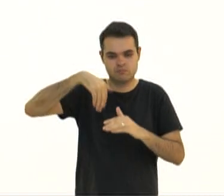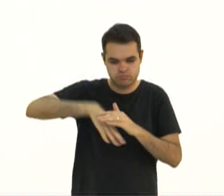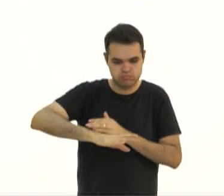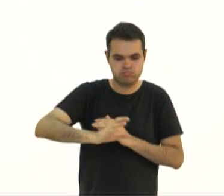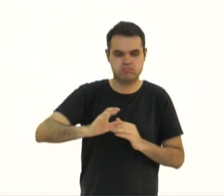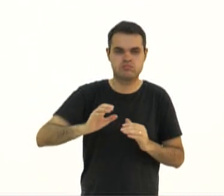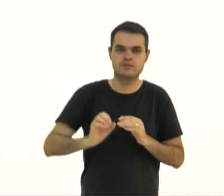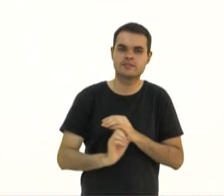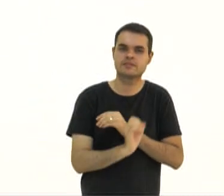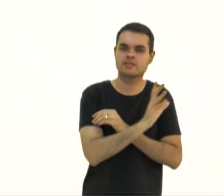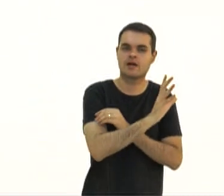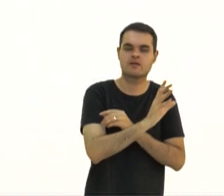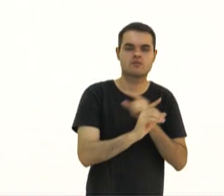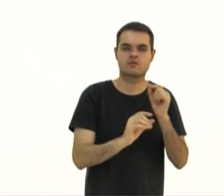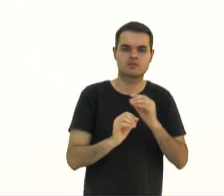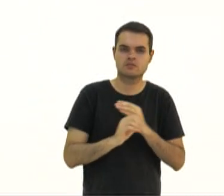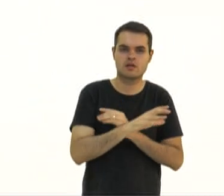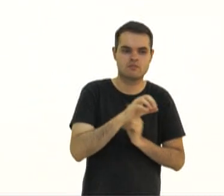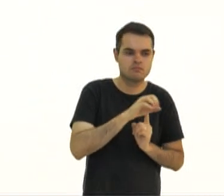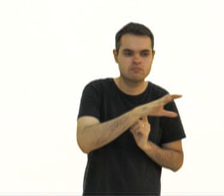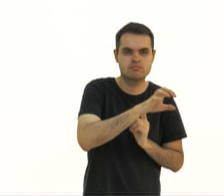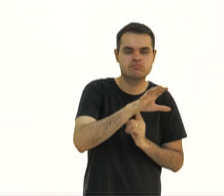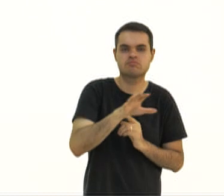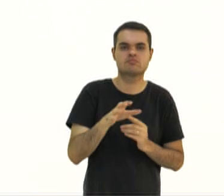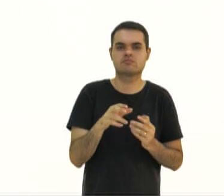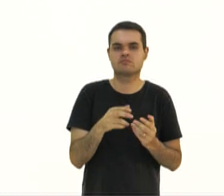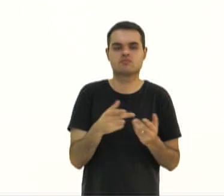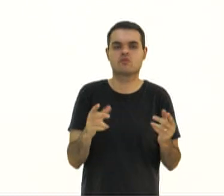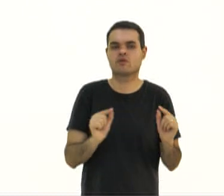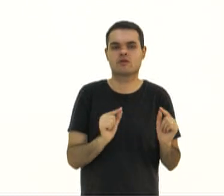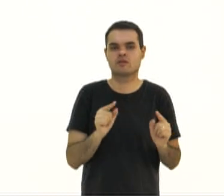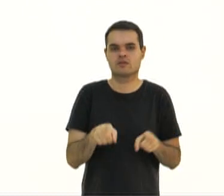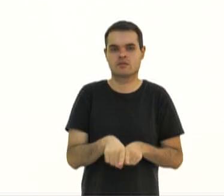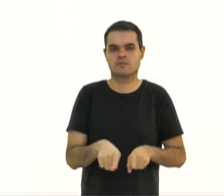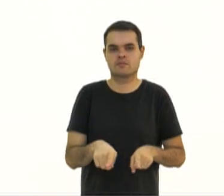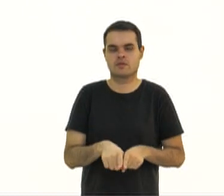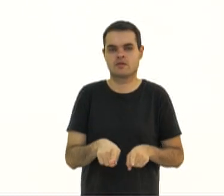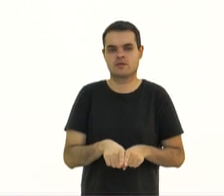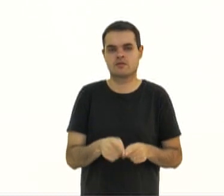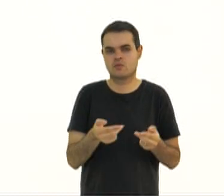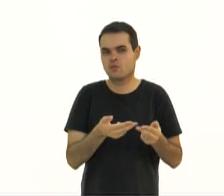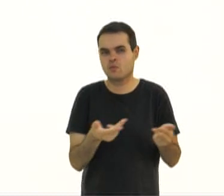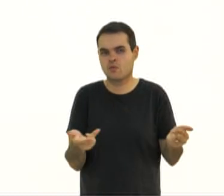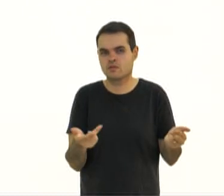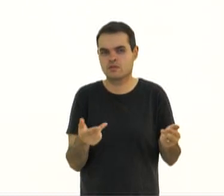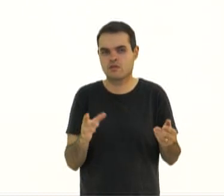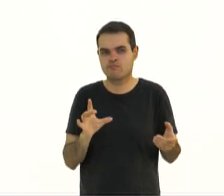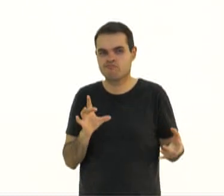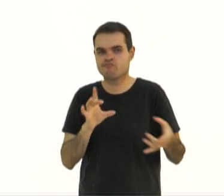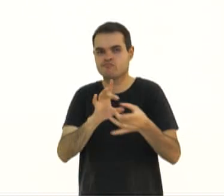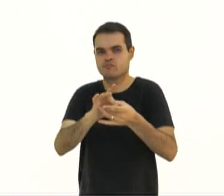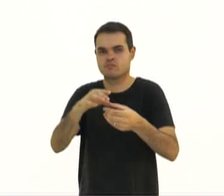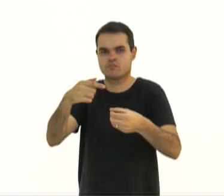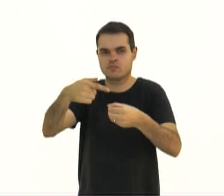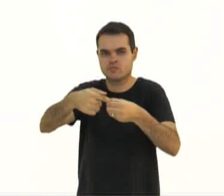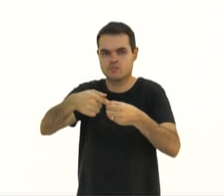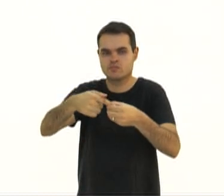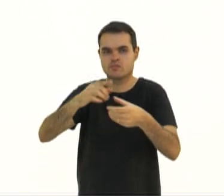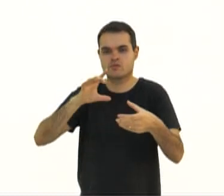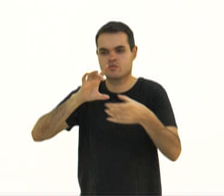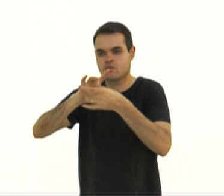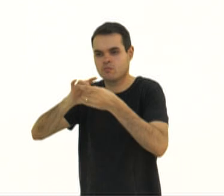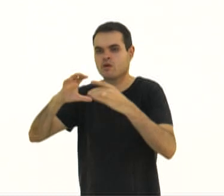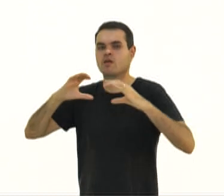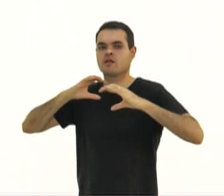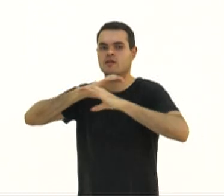biodigestor e sai o quê? Sai fertilizante e acaba saindo alguma coisa que é para o veículo, para o aquecedor, para o